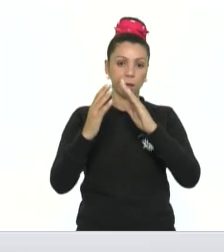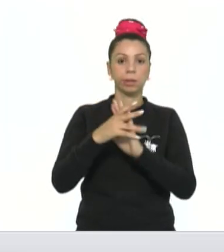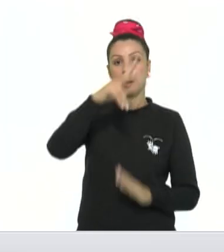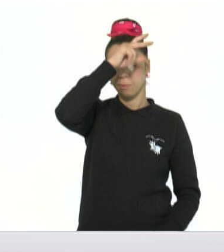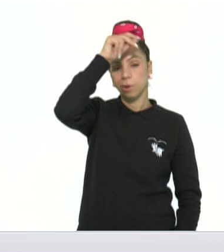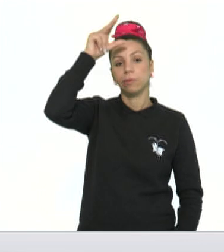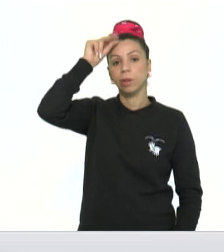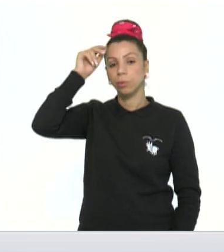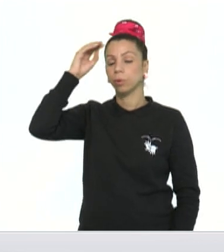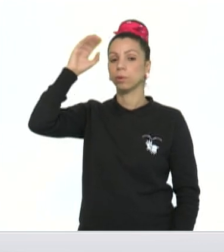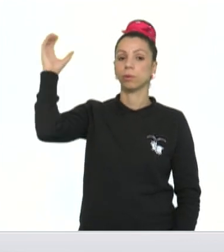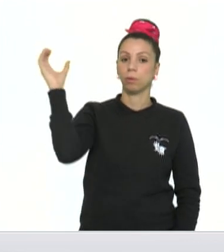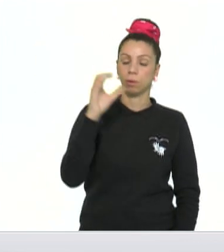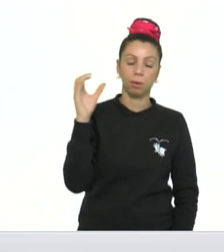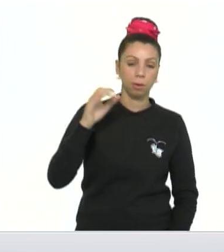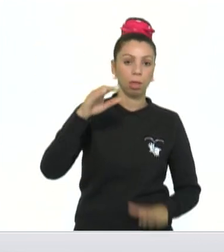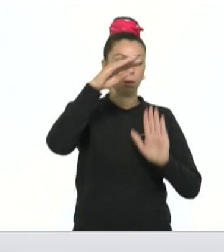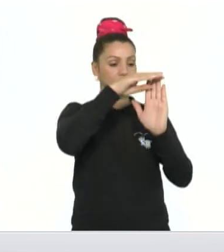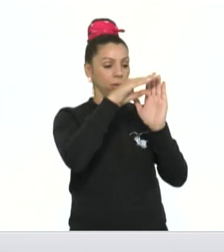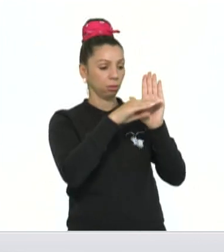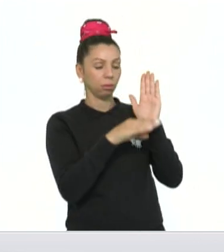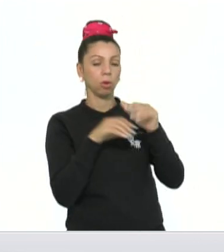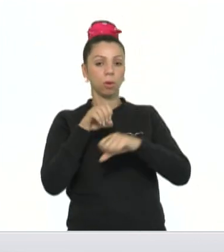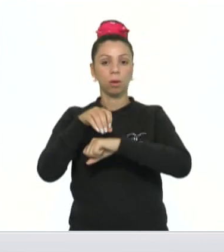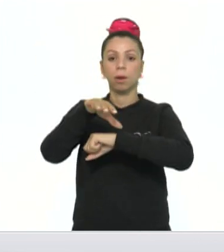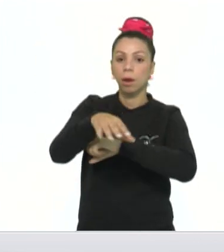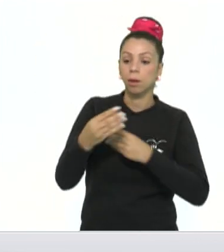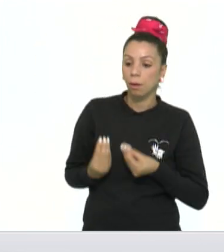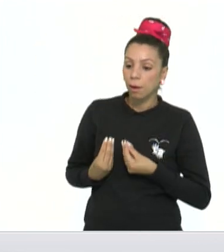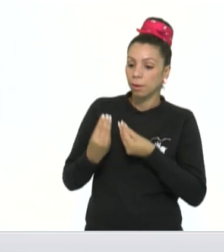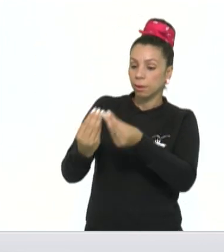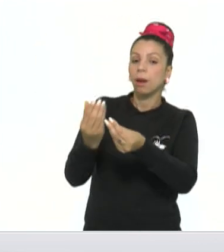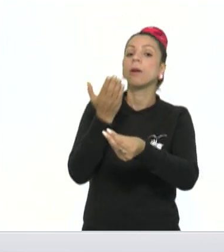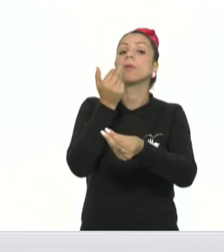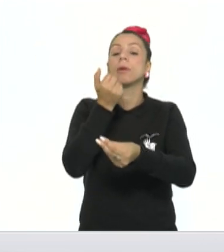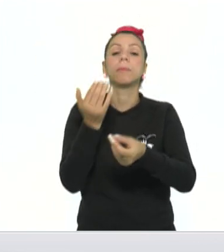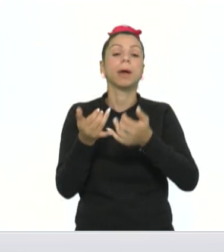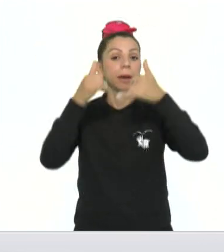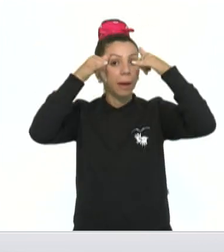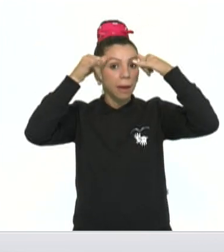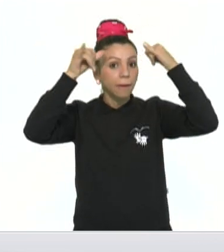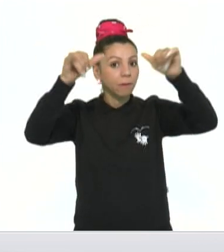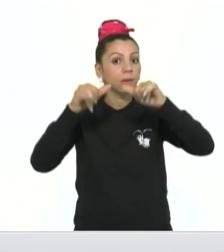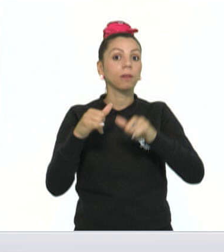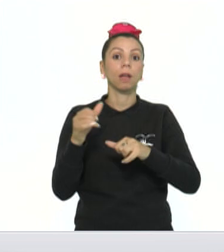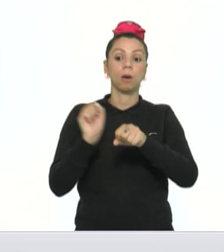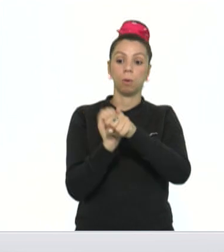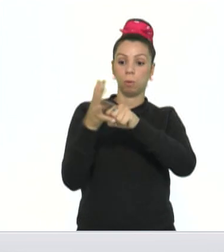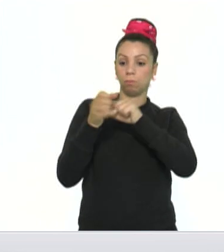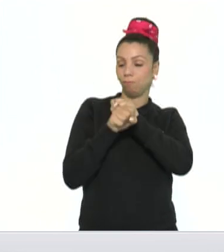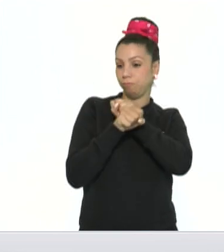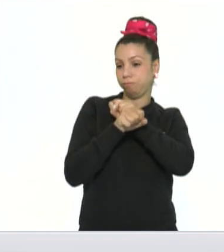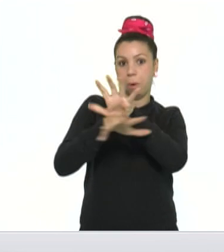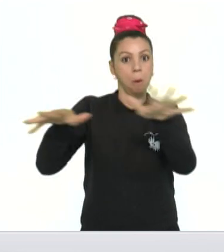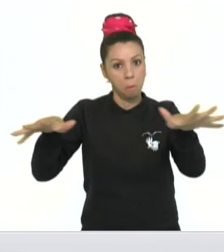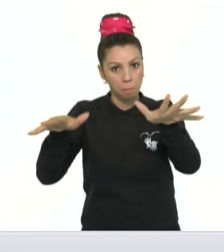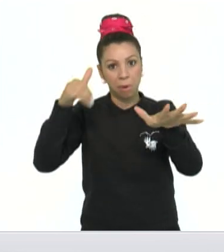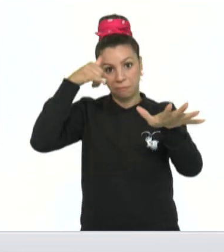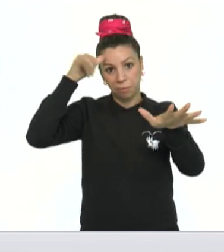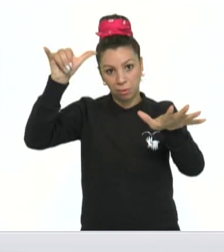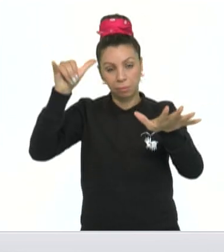algumas dicas de como proceder na entrega da comida, para evitar a propagação do novo